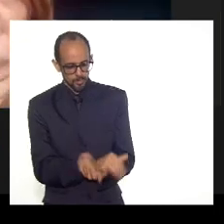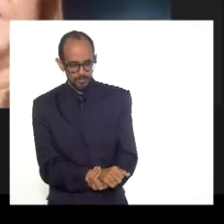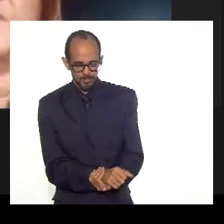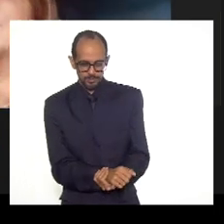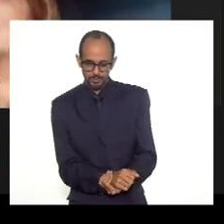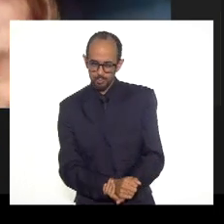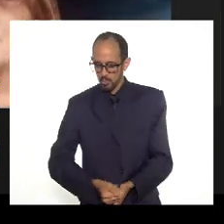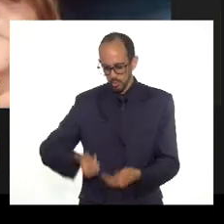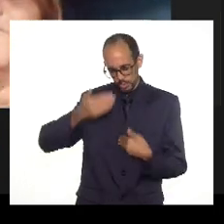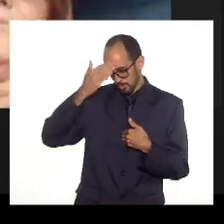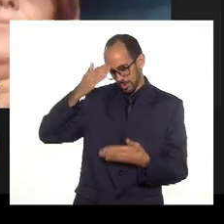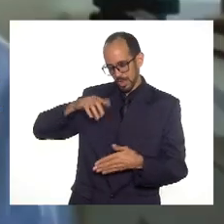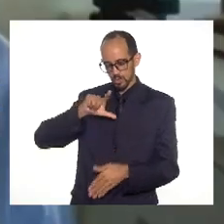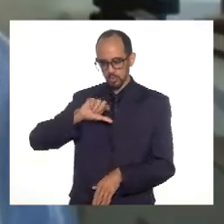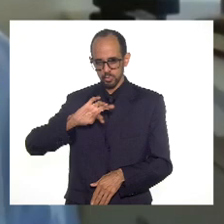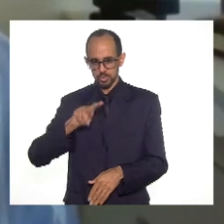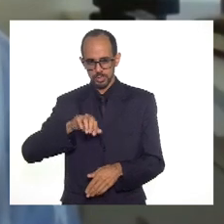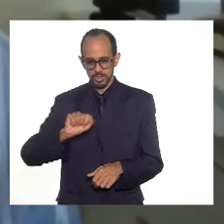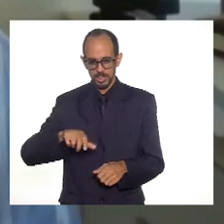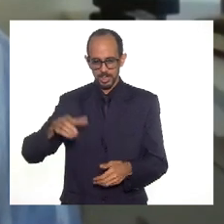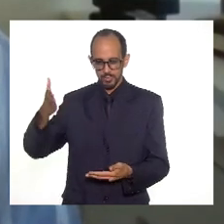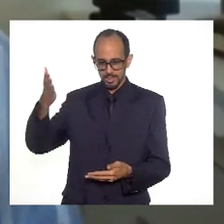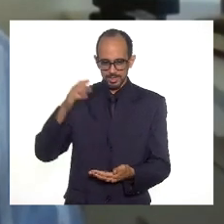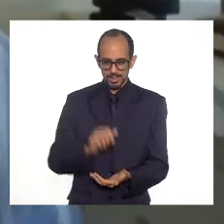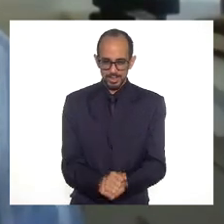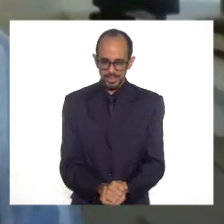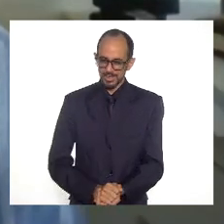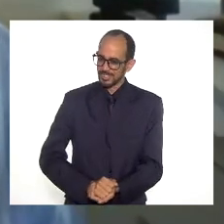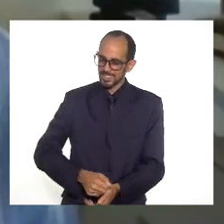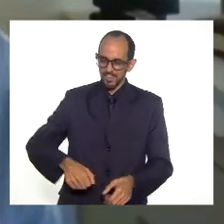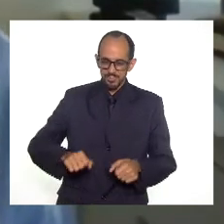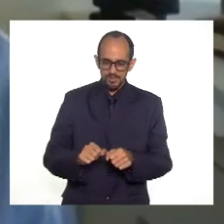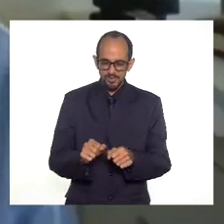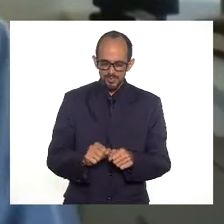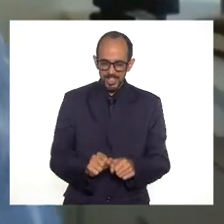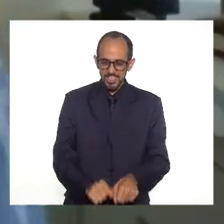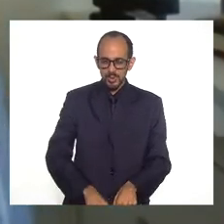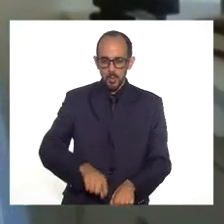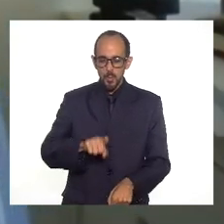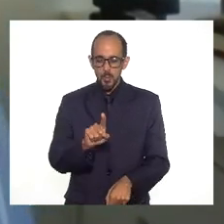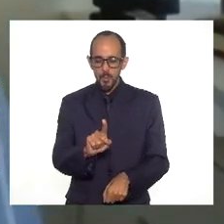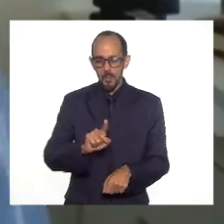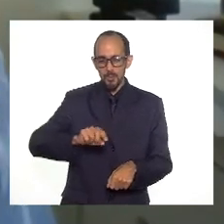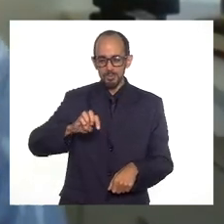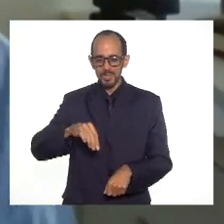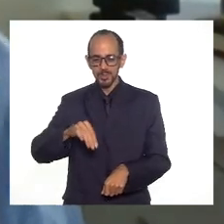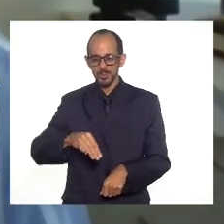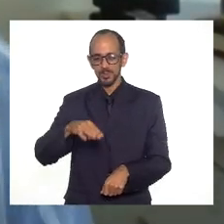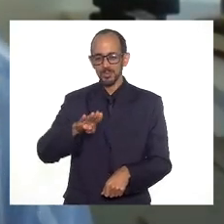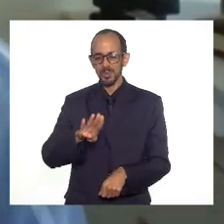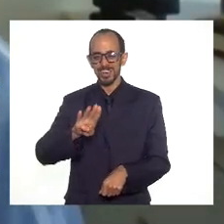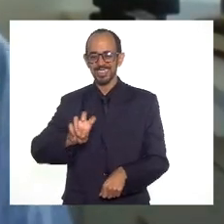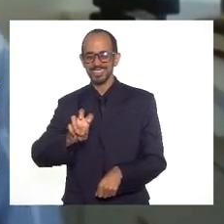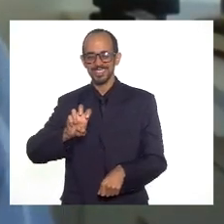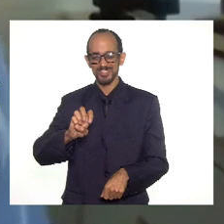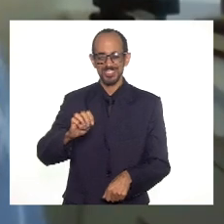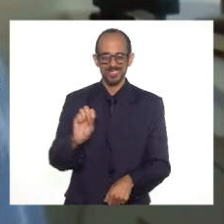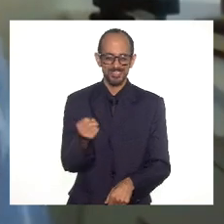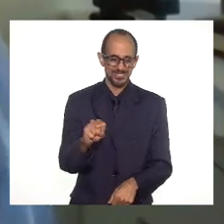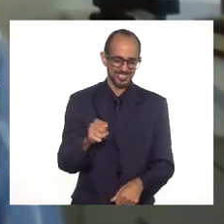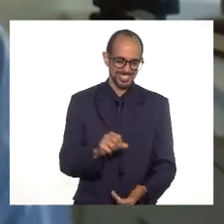deputada Lucinha. Vossa Excelência levou exatamente 1 minuto e 45